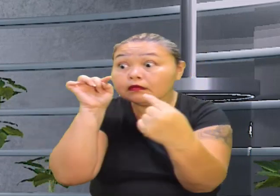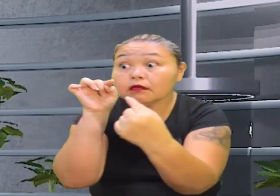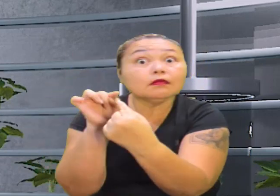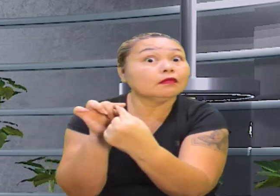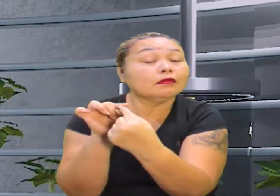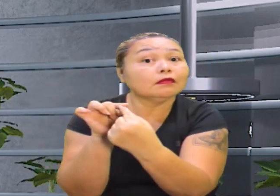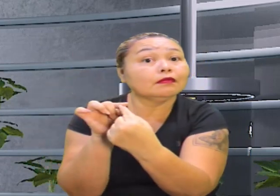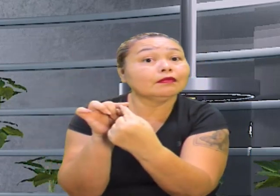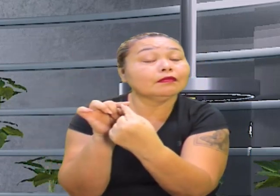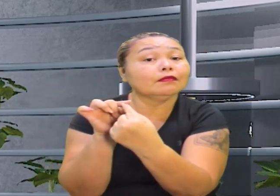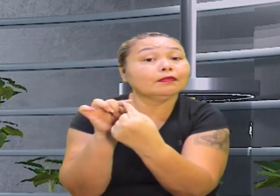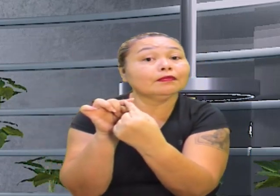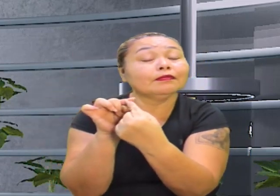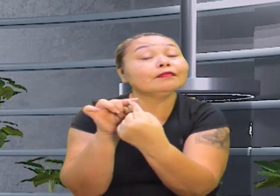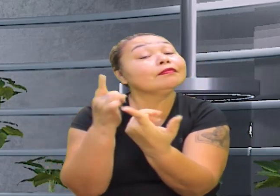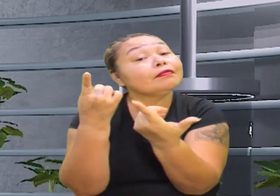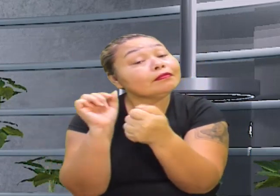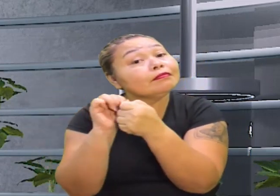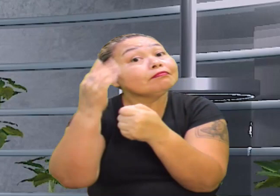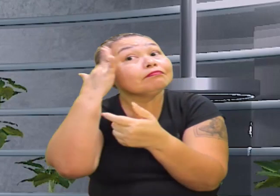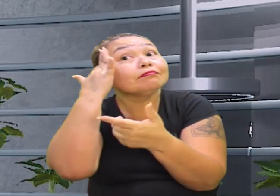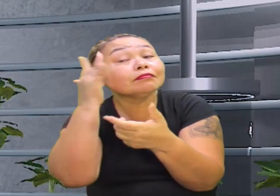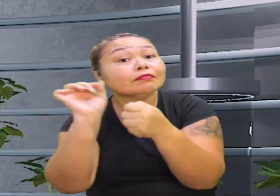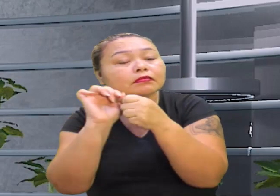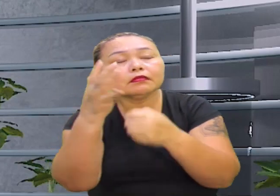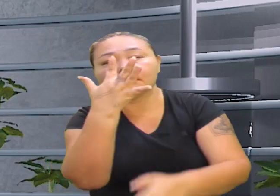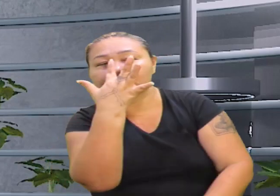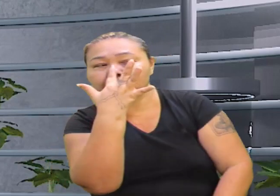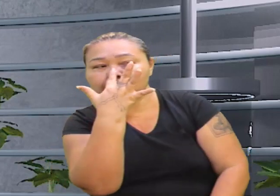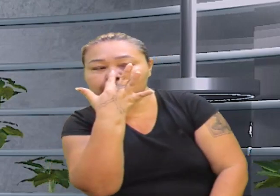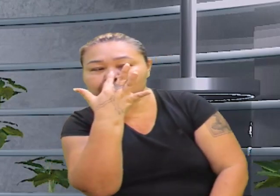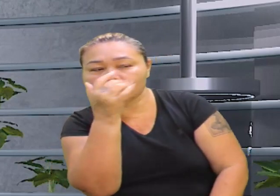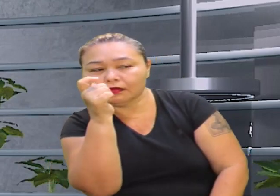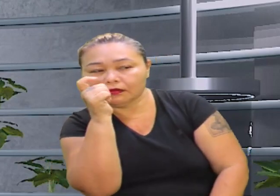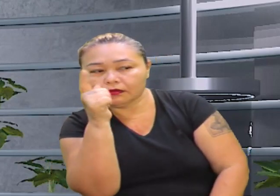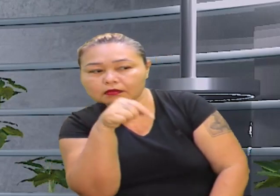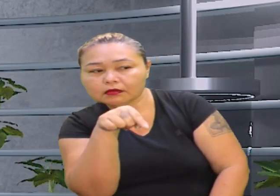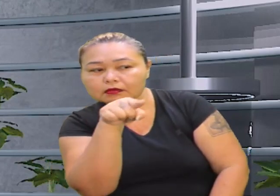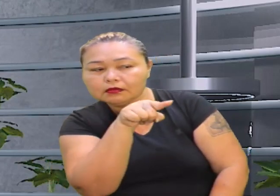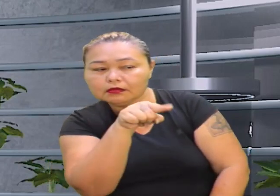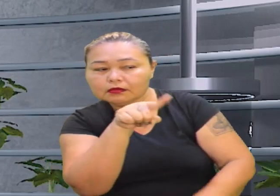é observado daquele experimento.